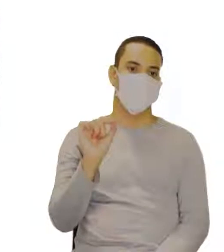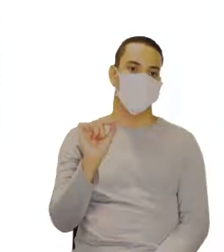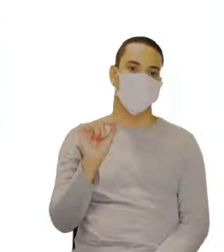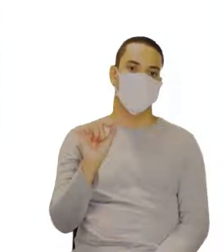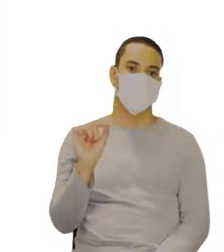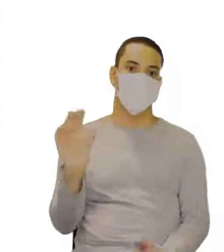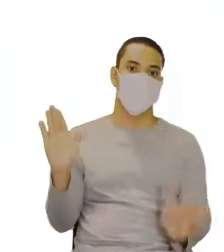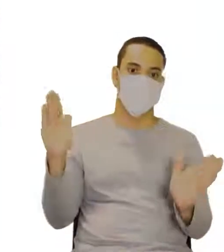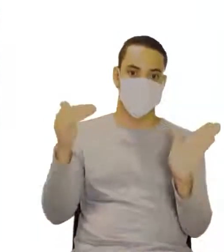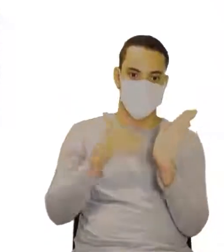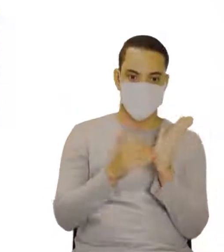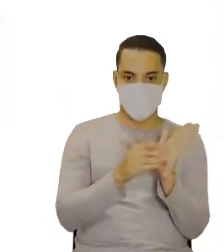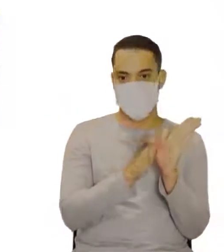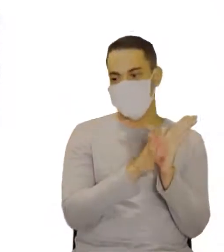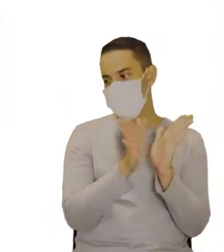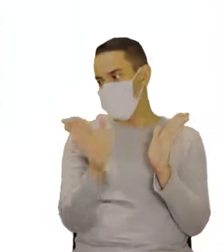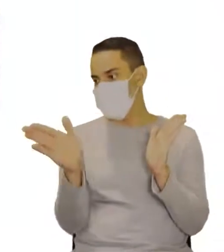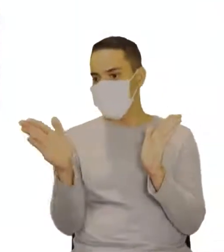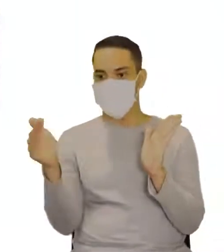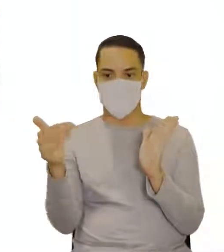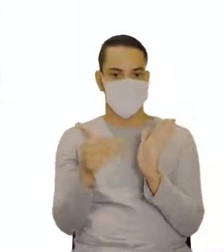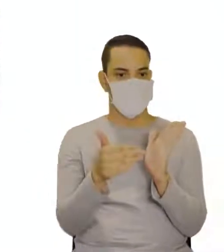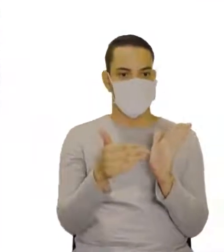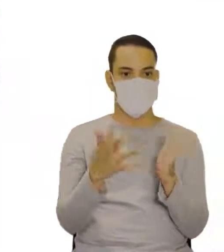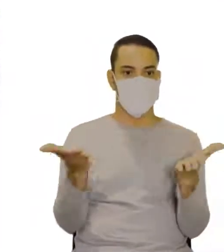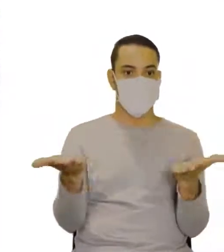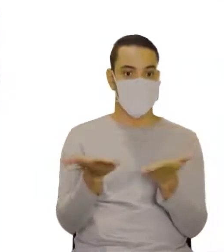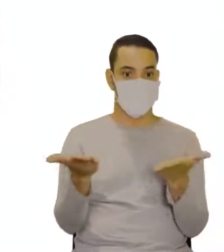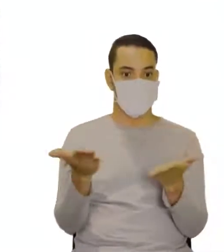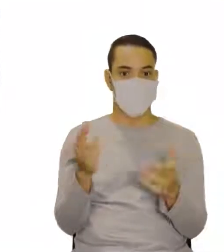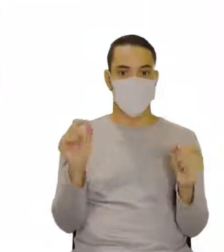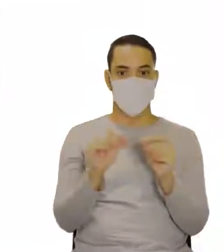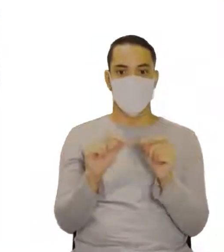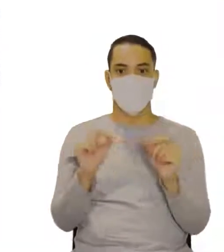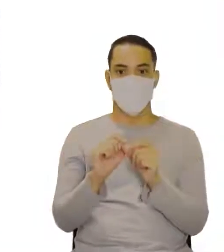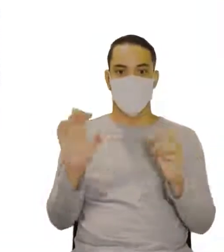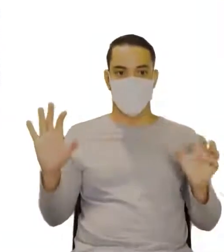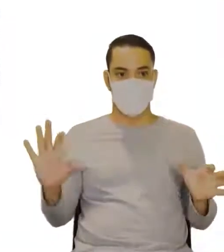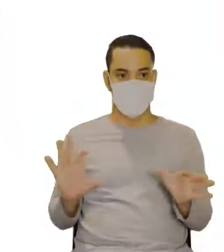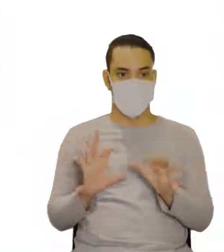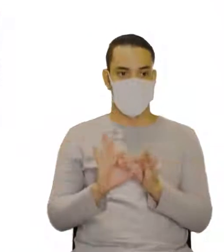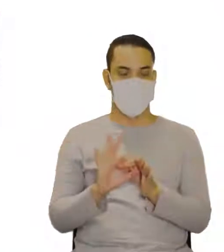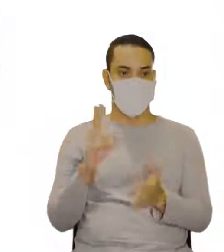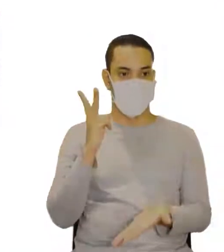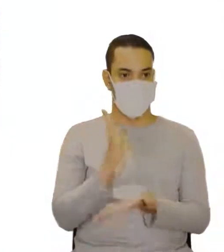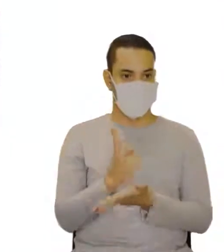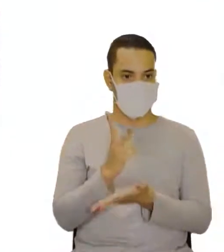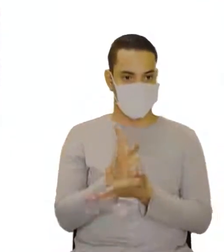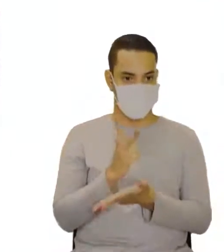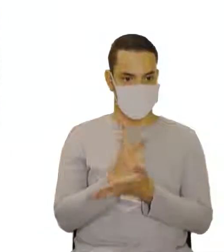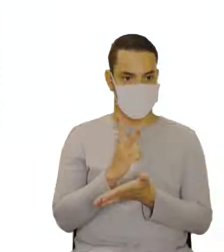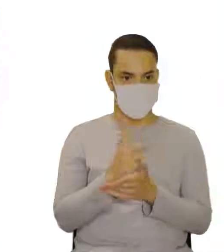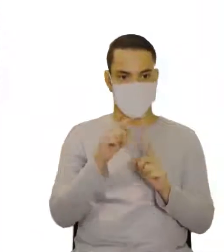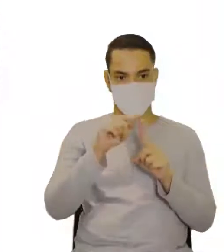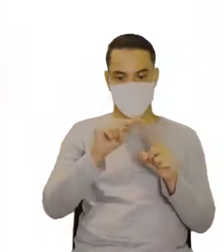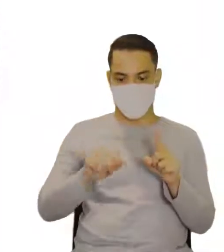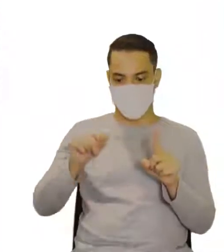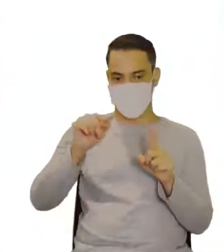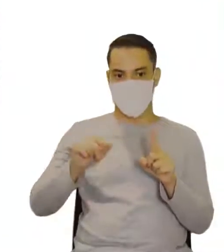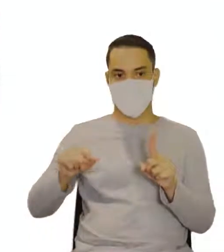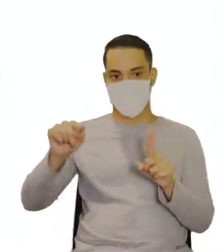saía no terminal oposto. Aqui vocês podem ver, olha só, que estou associando aqui, ó, no mesmo terminal e aqui